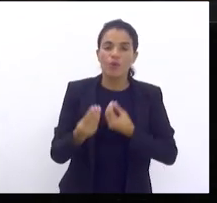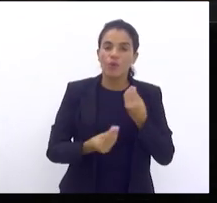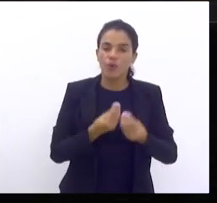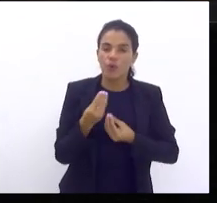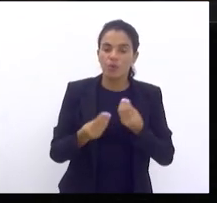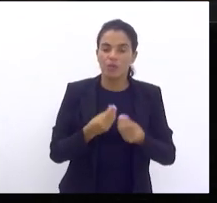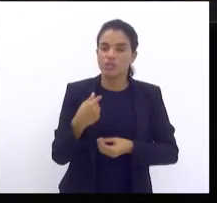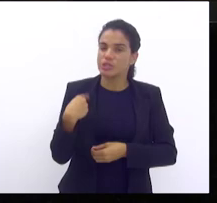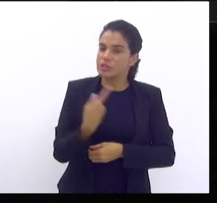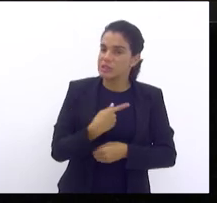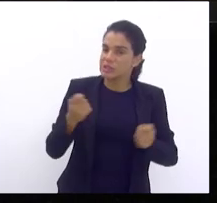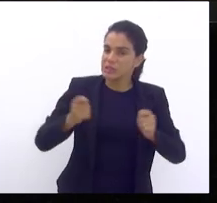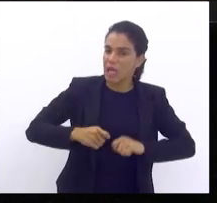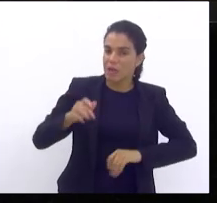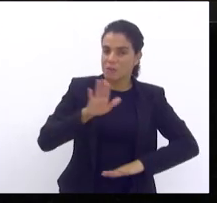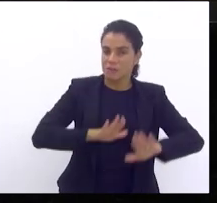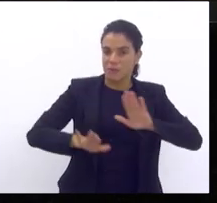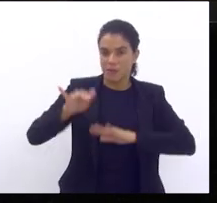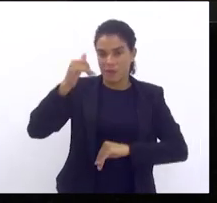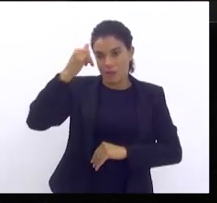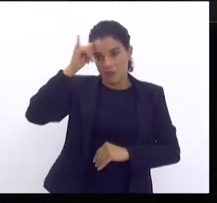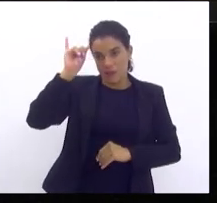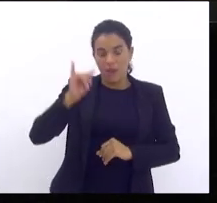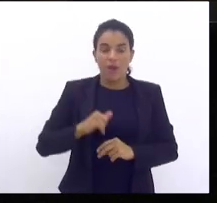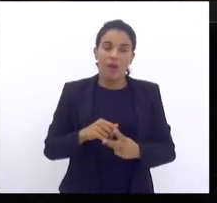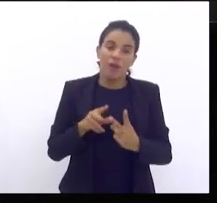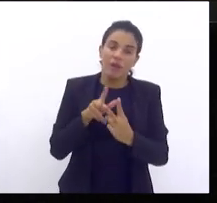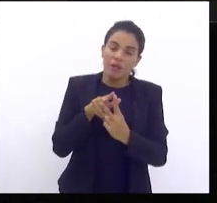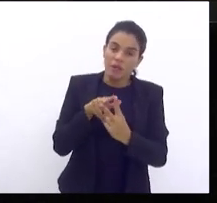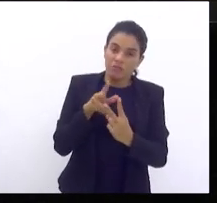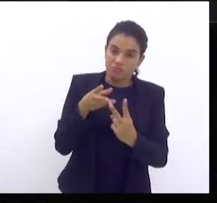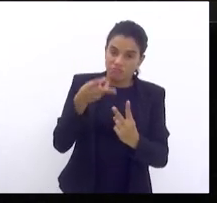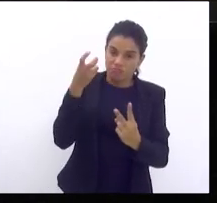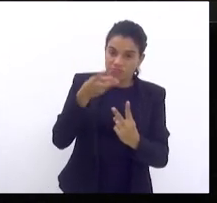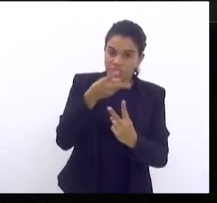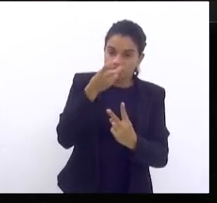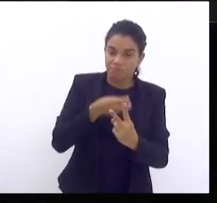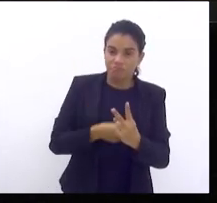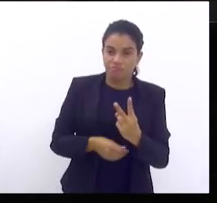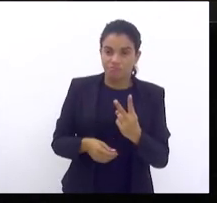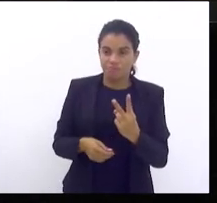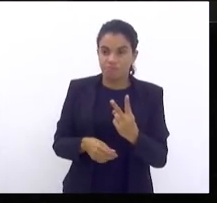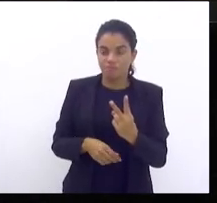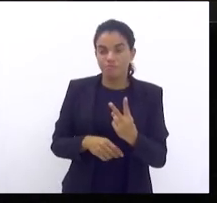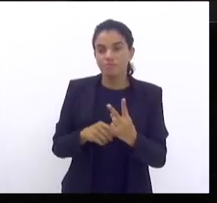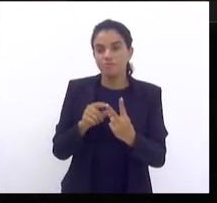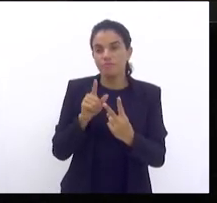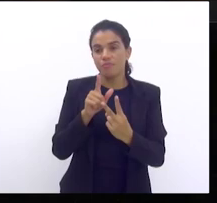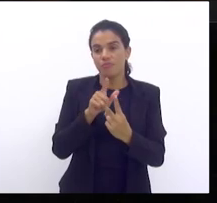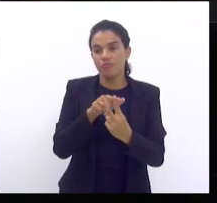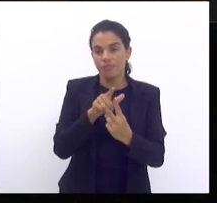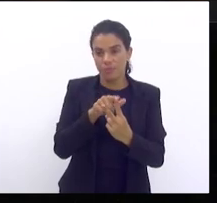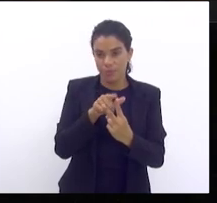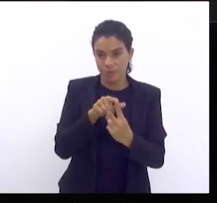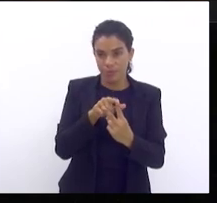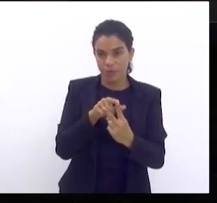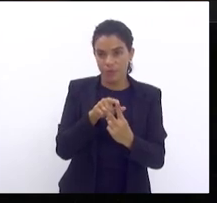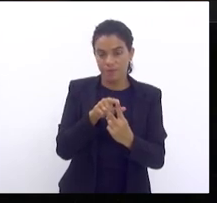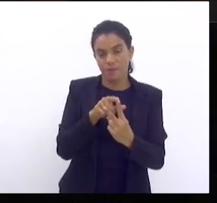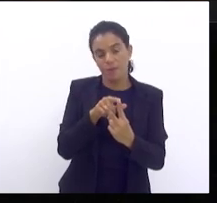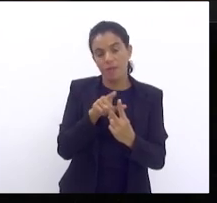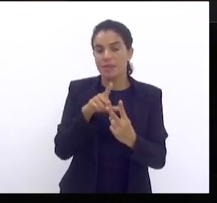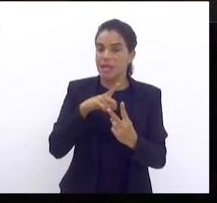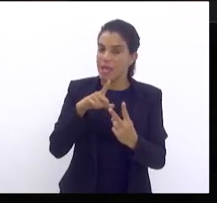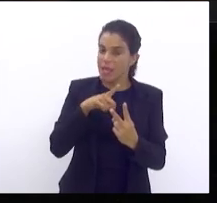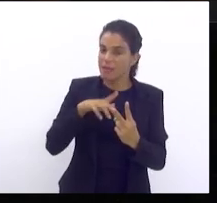se prevenir eu só vejo dois além daqueles que são a nível Mundial